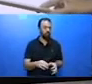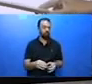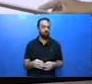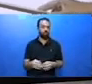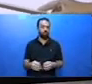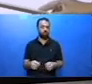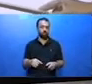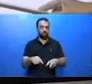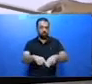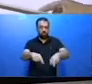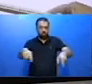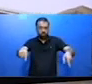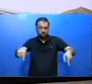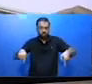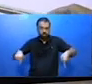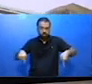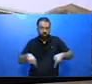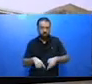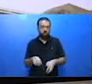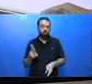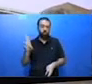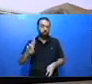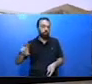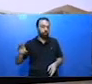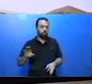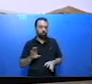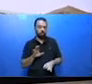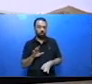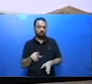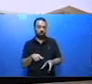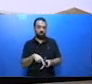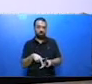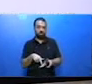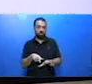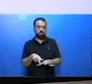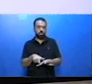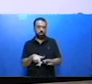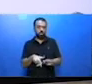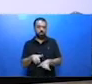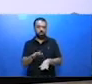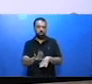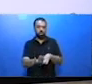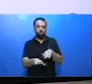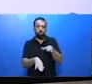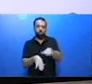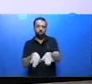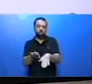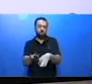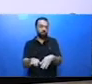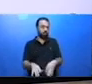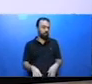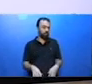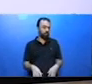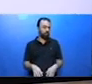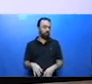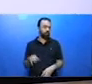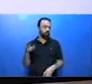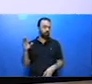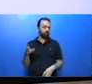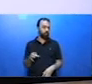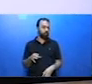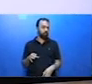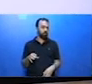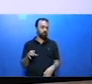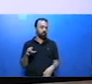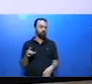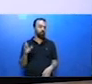usou só 7 passos, nós temos quem usou só 8 passos, nós temos quem usou só 10 passos